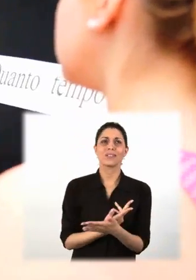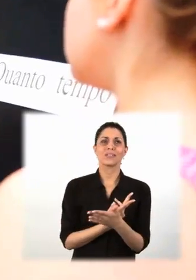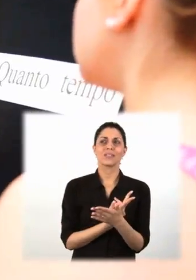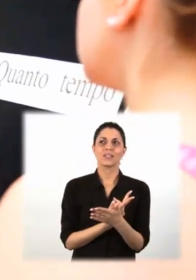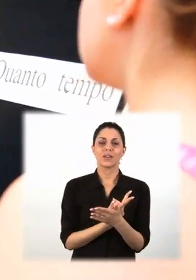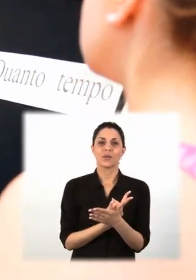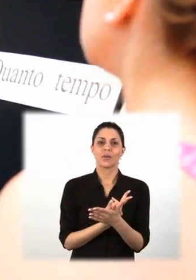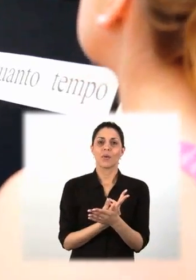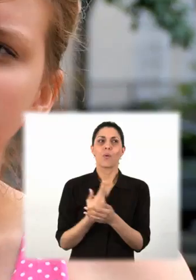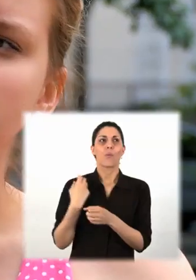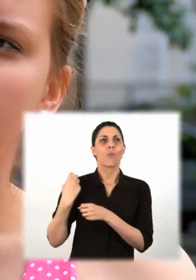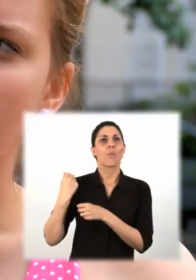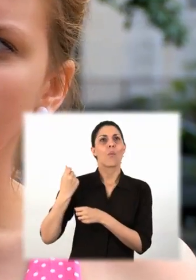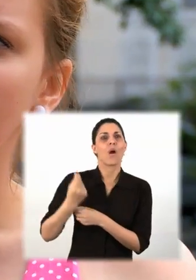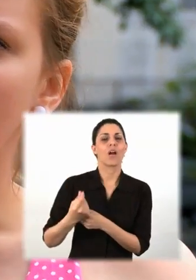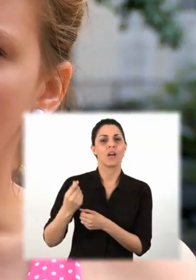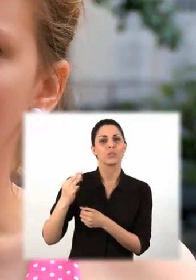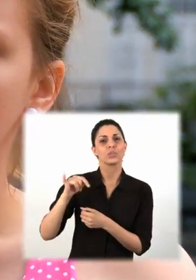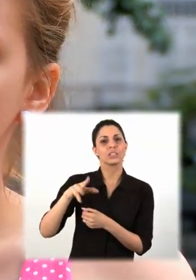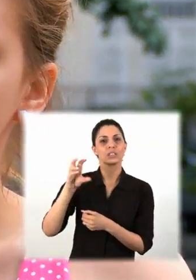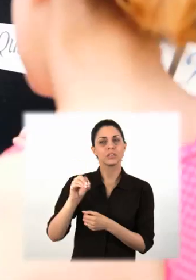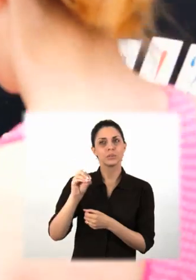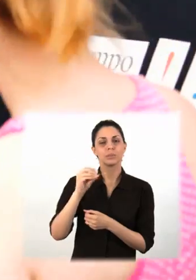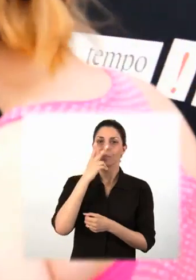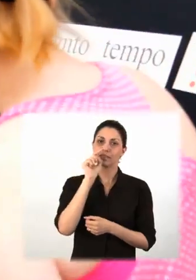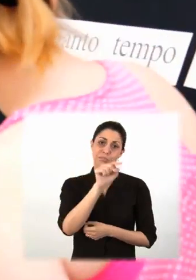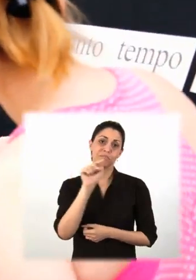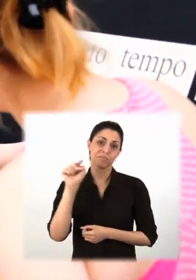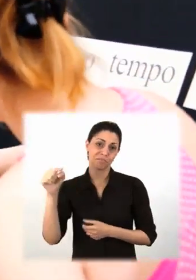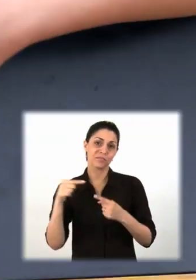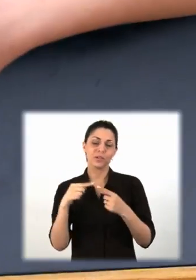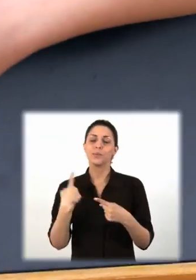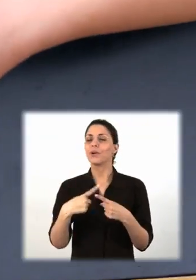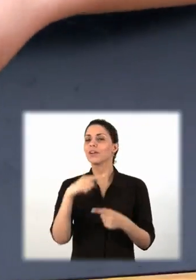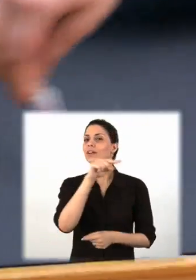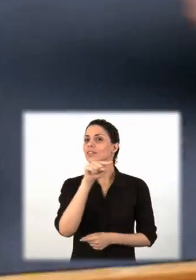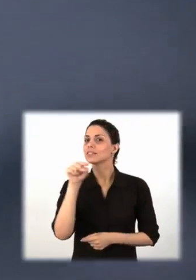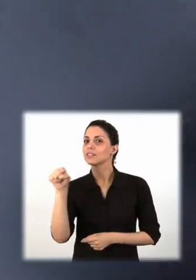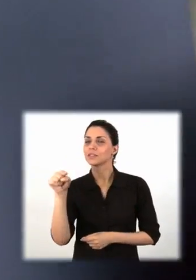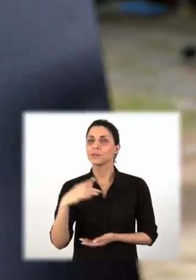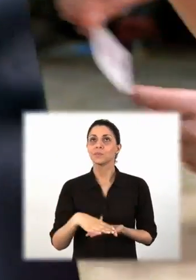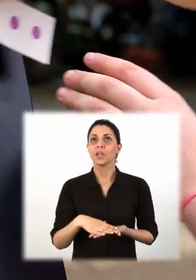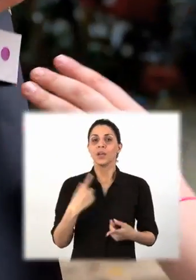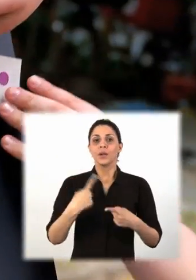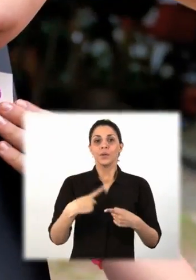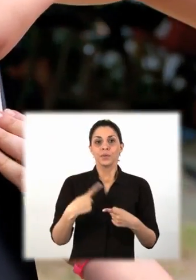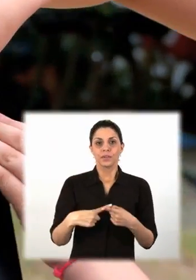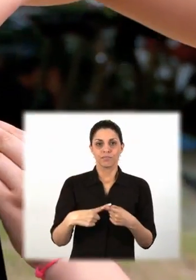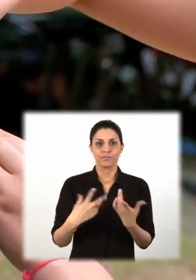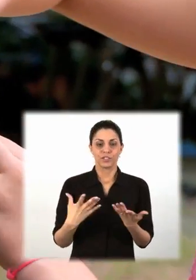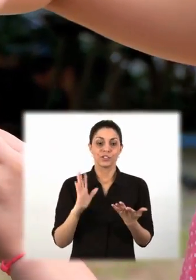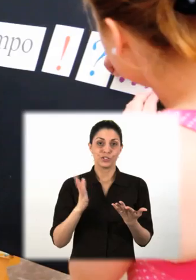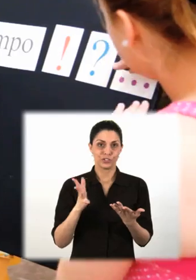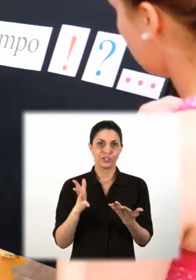matutando essa expressão. Quanto tempo? A reticências. Por que reticências, Ângela?